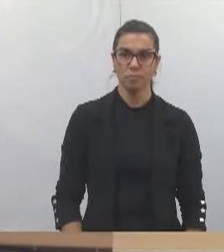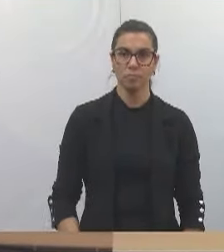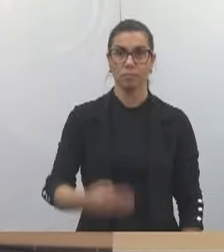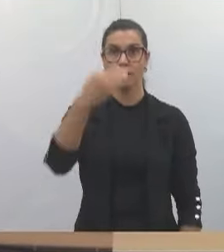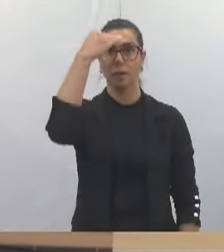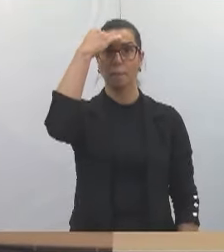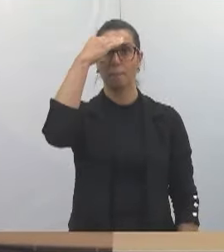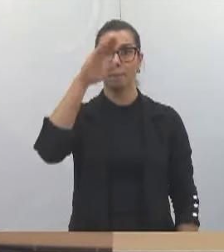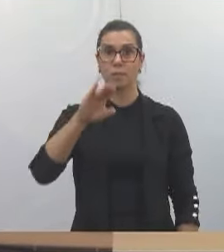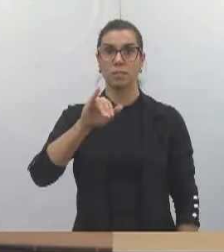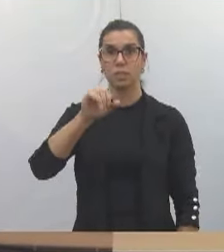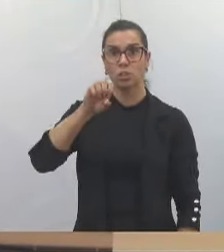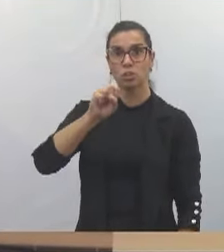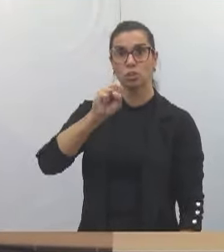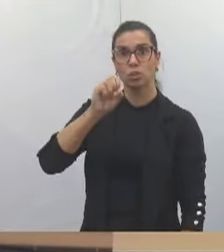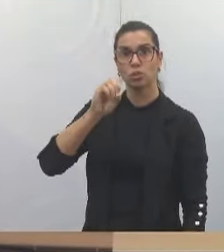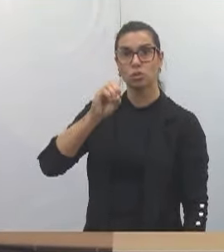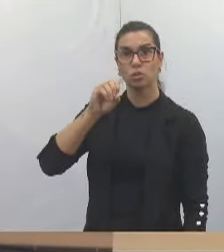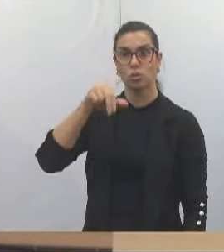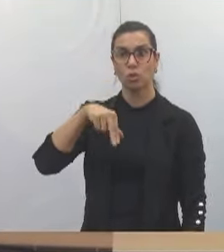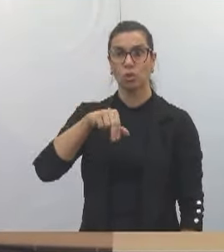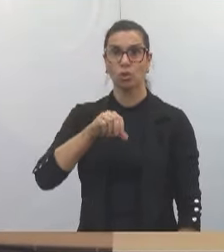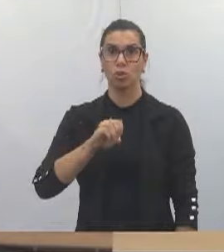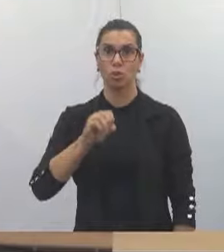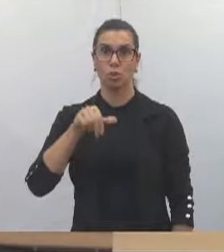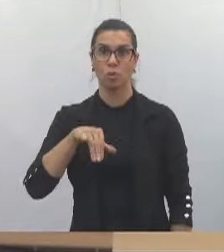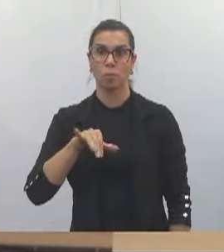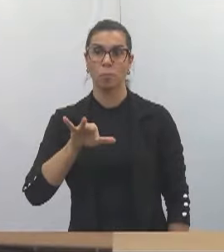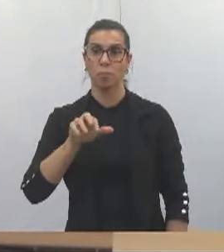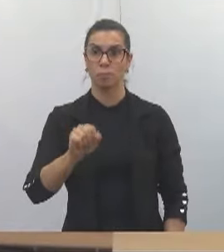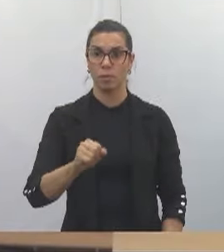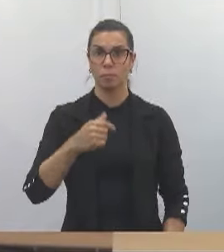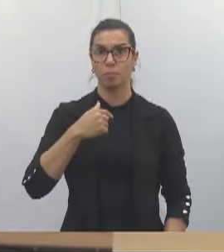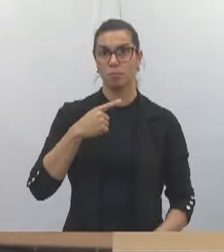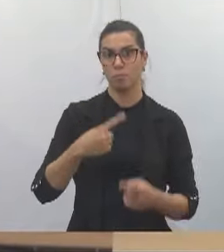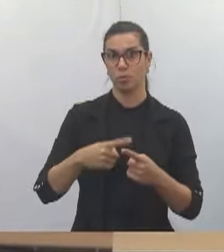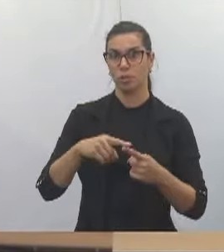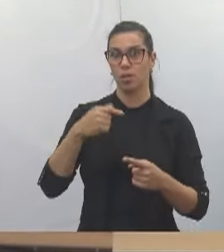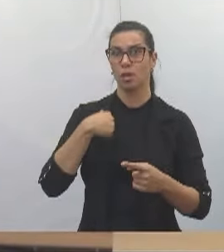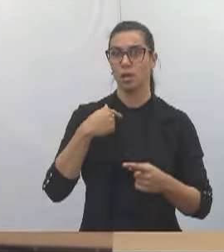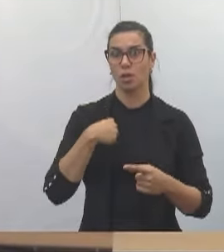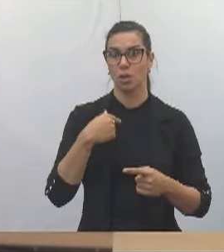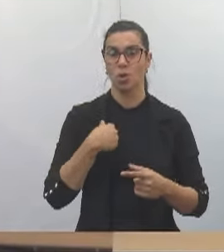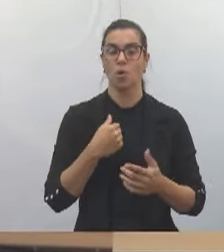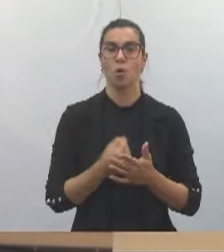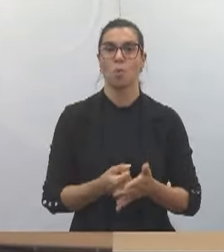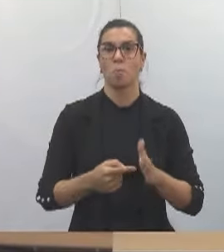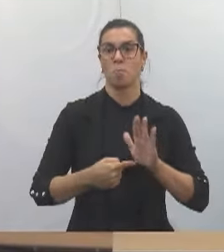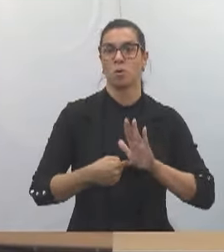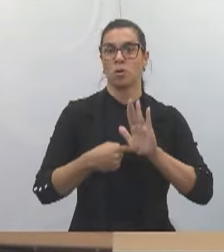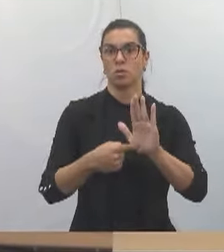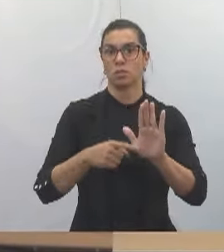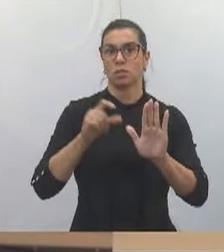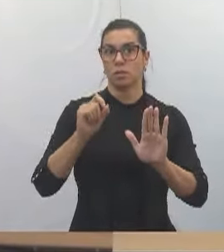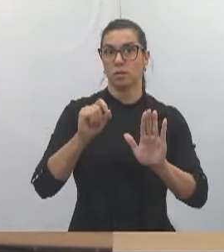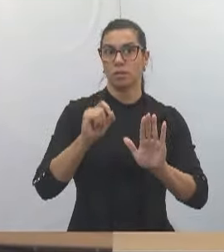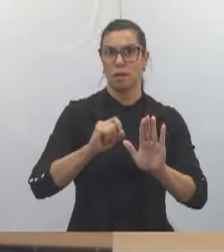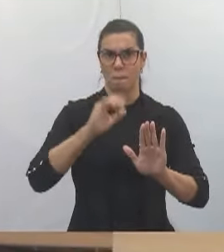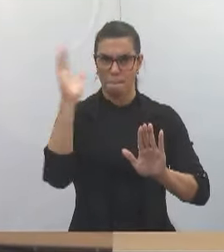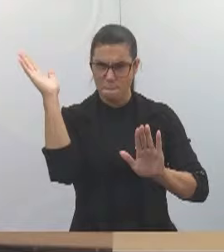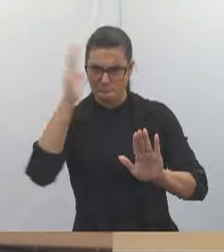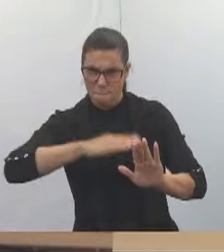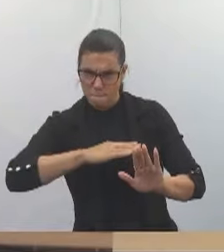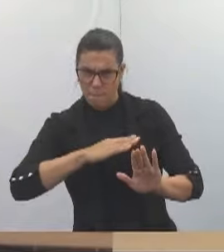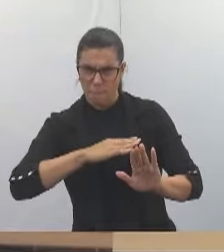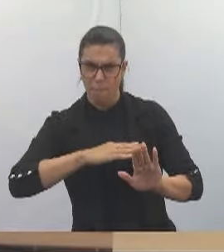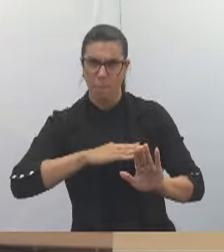Princípio da isonomia, porque eu coloquei casas em condomínio e apartamentos. Princípio da isonomia para o mal. Para o mal.